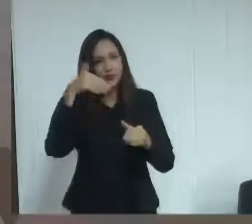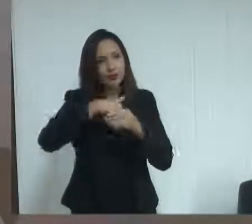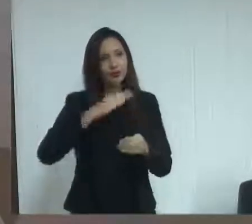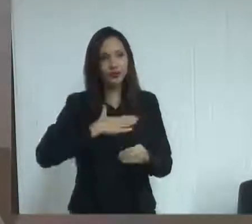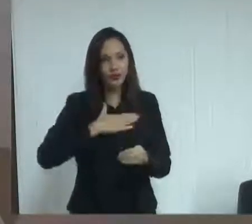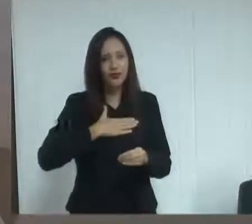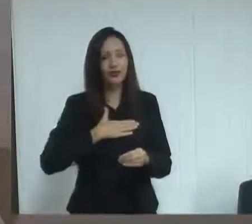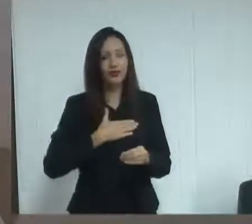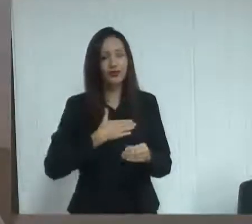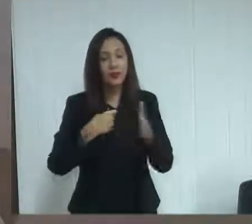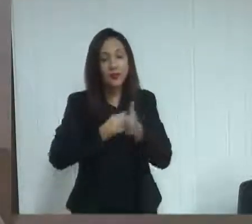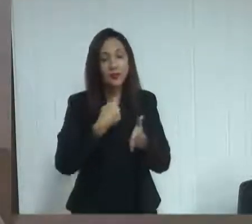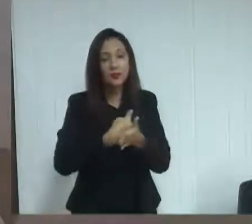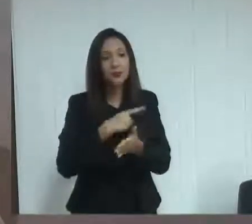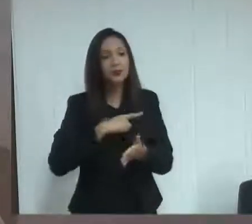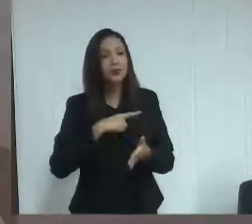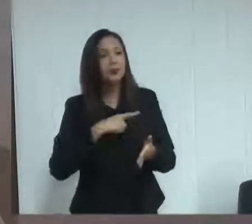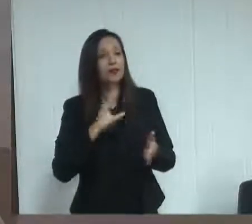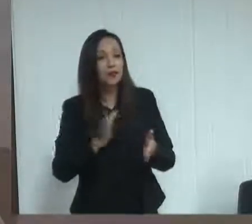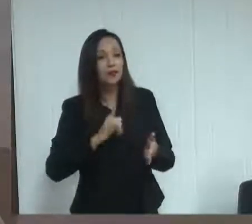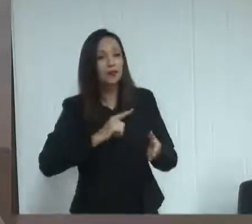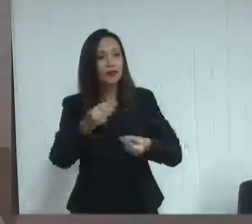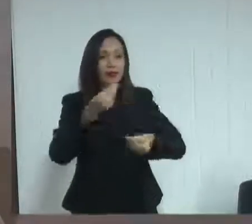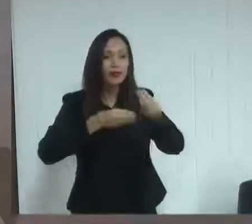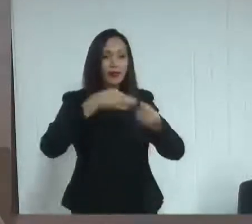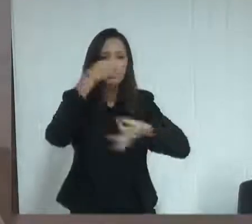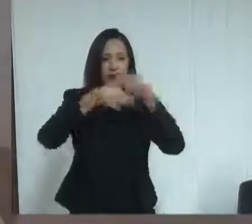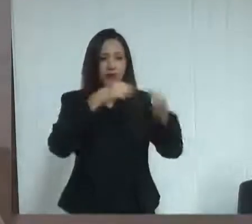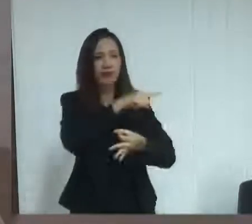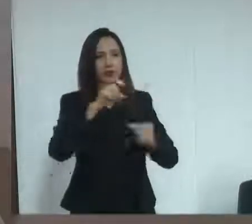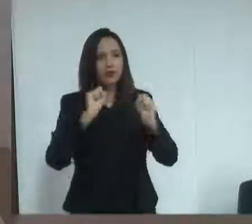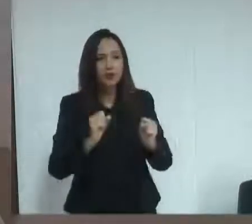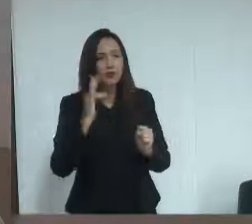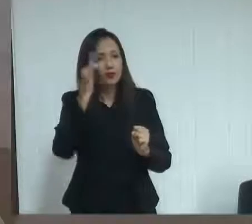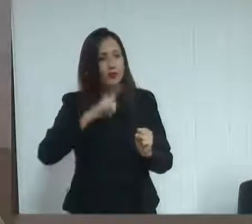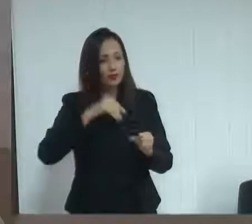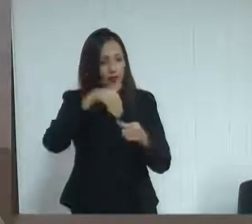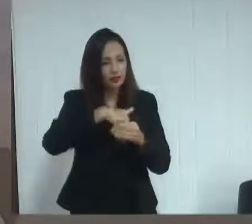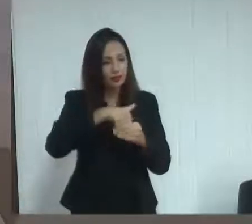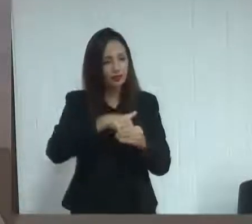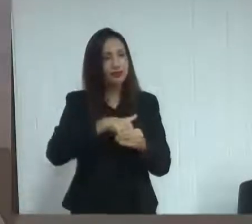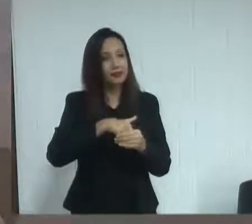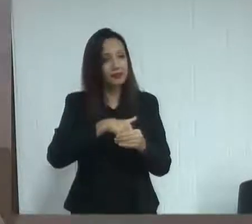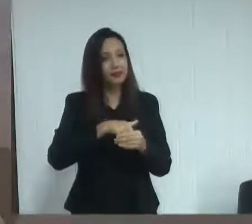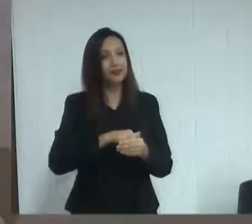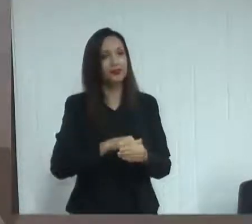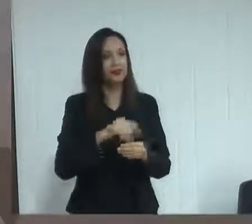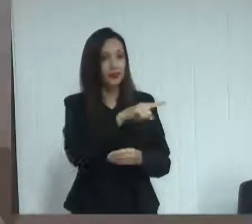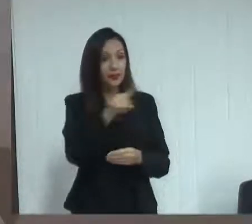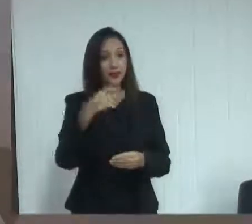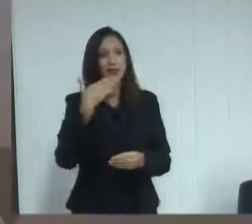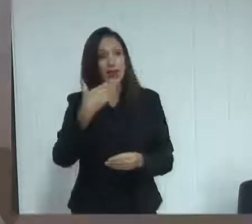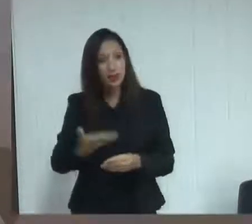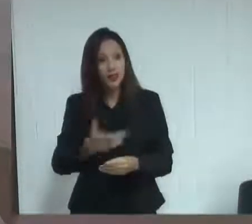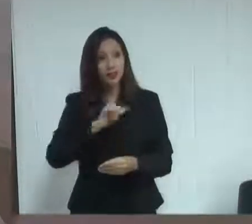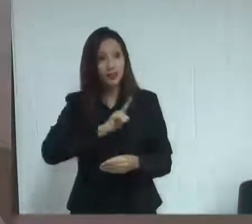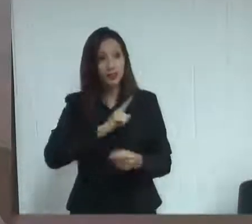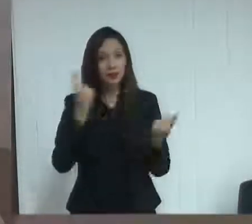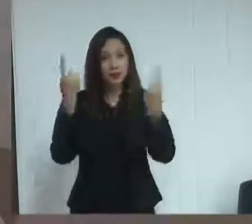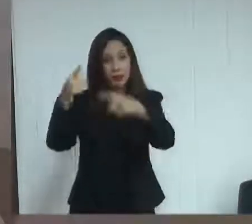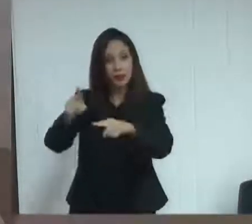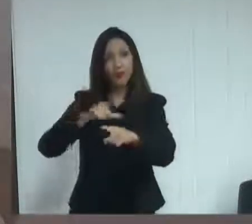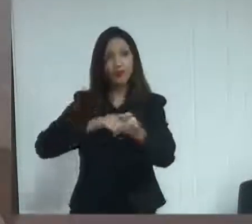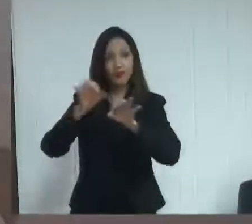meu voto vai ser conforme a população quer, conforme eles pediram, né, que é contra esse